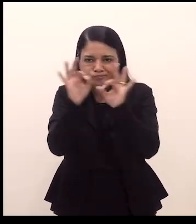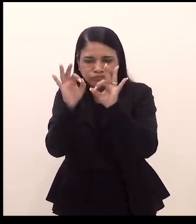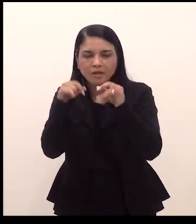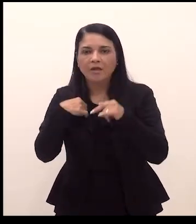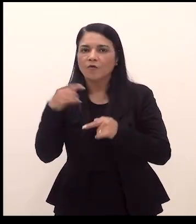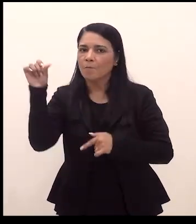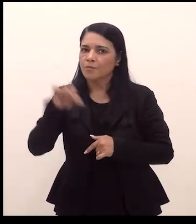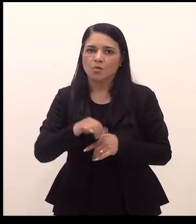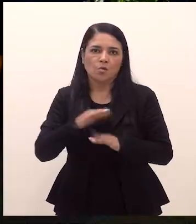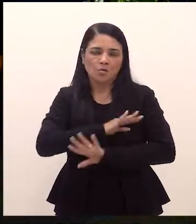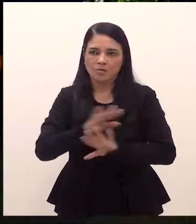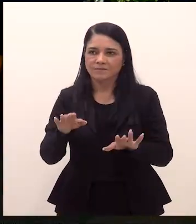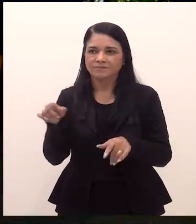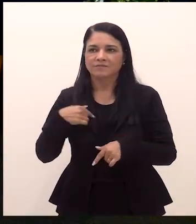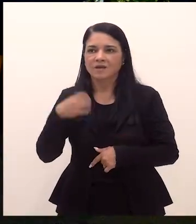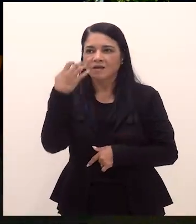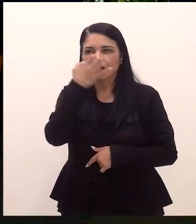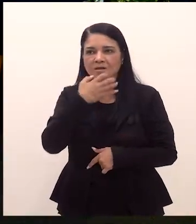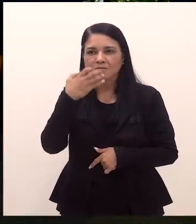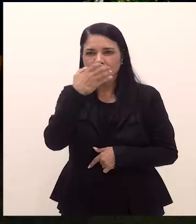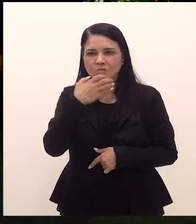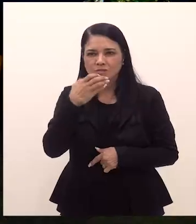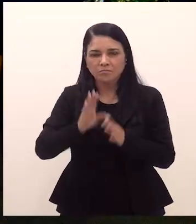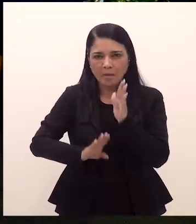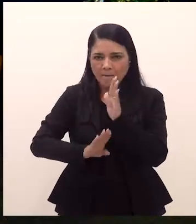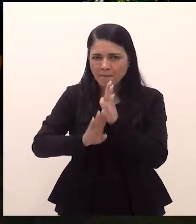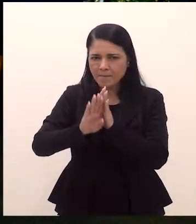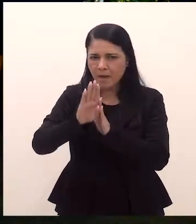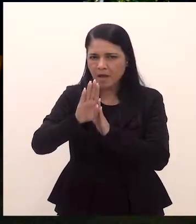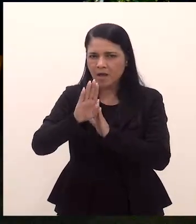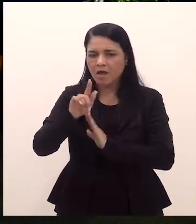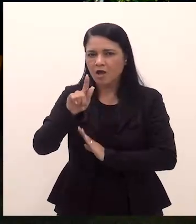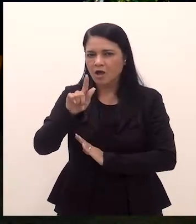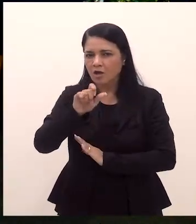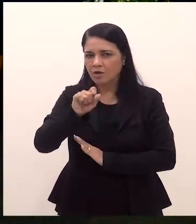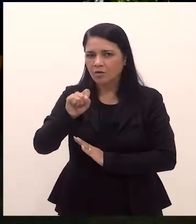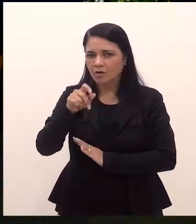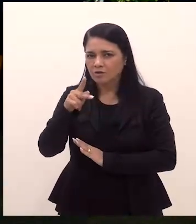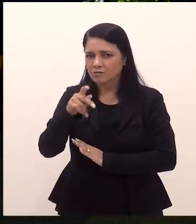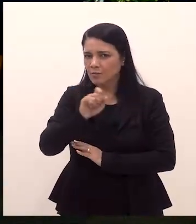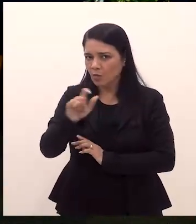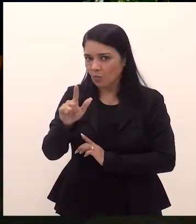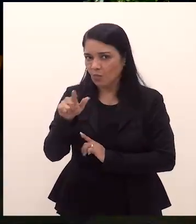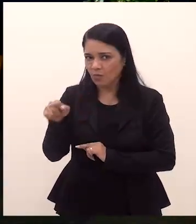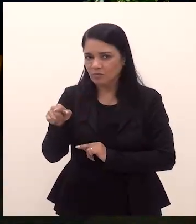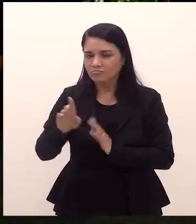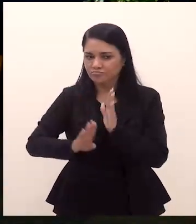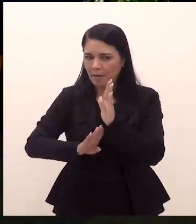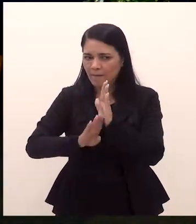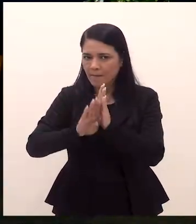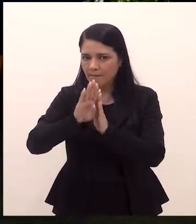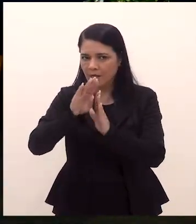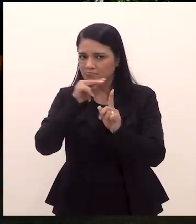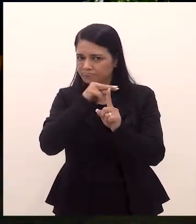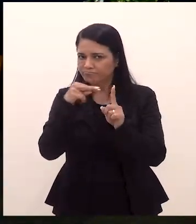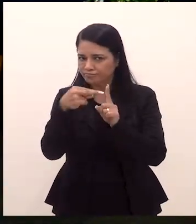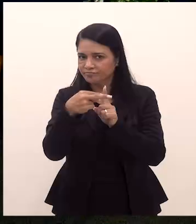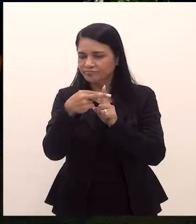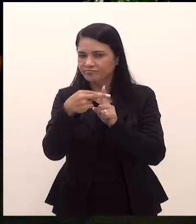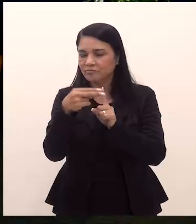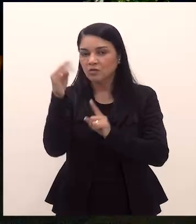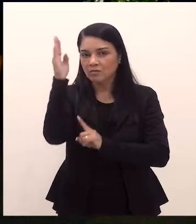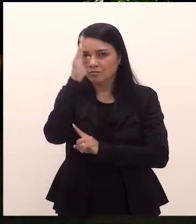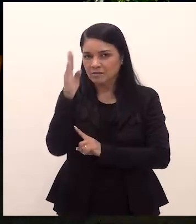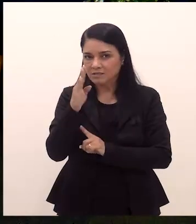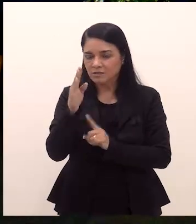muito maior. E a música gospel está realmente num crescente? A gospel tá.